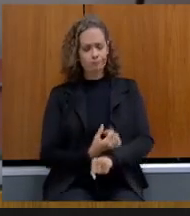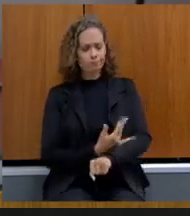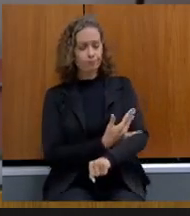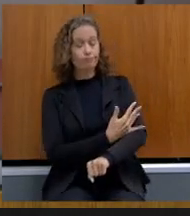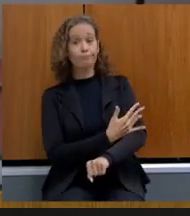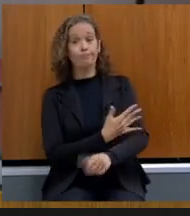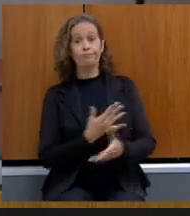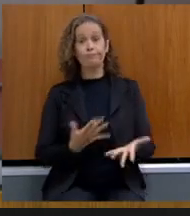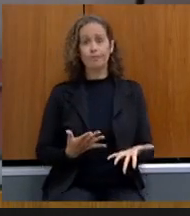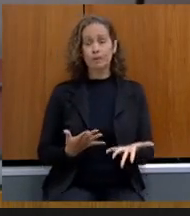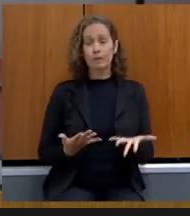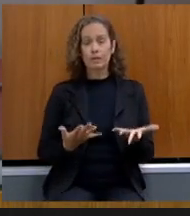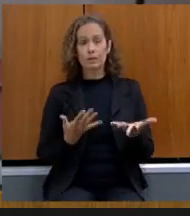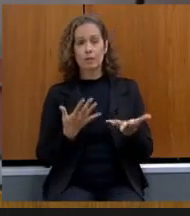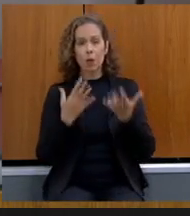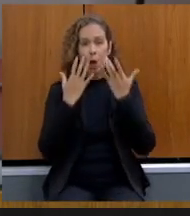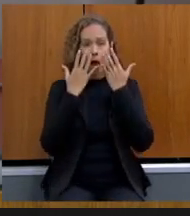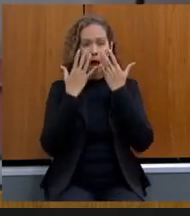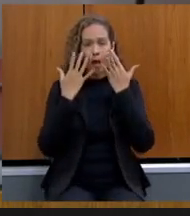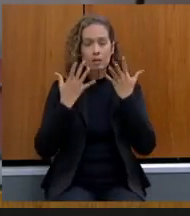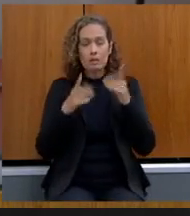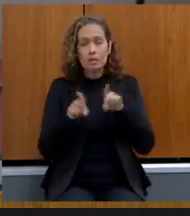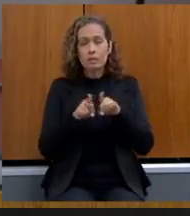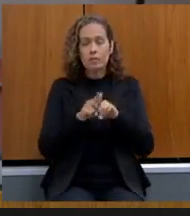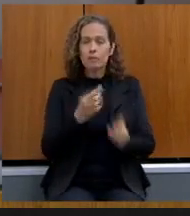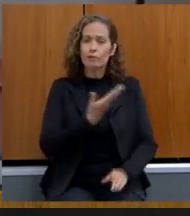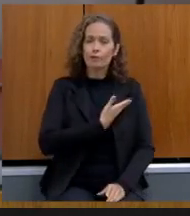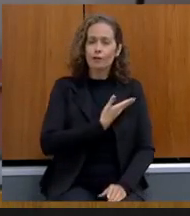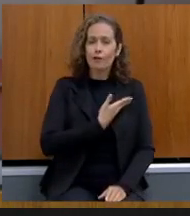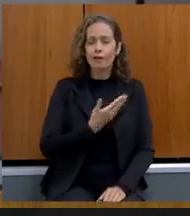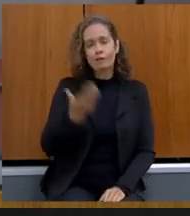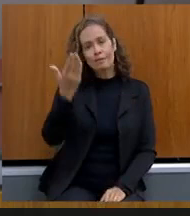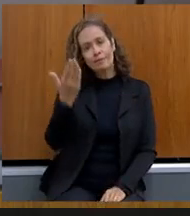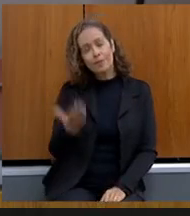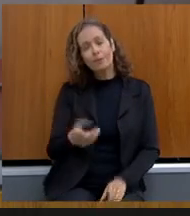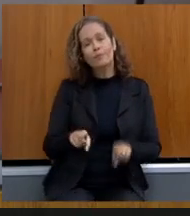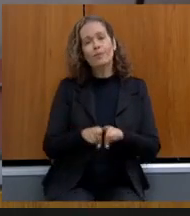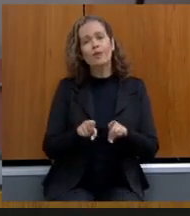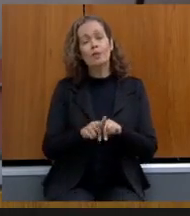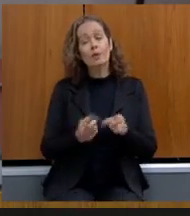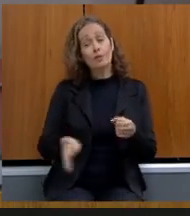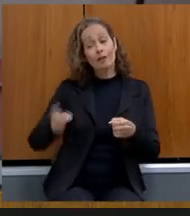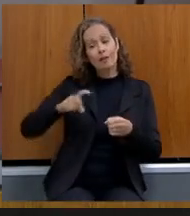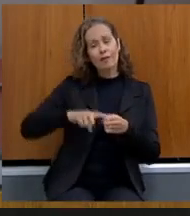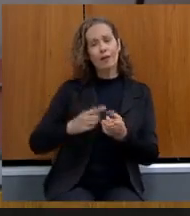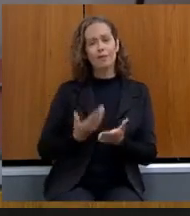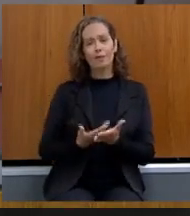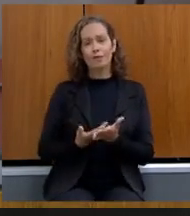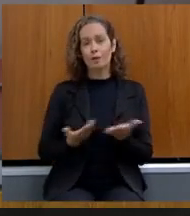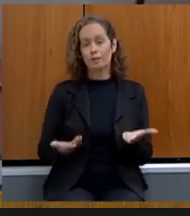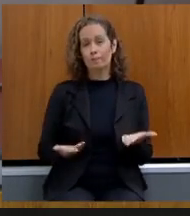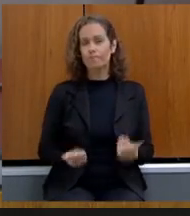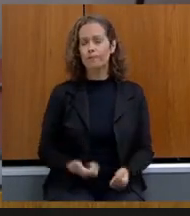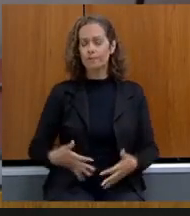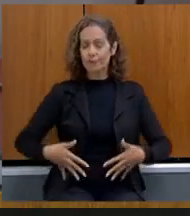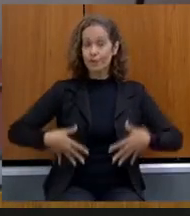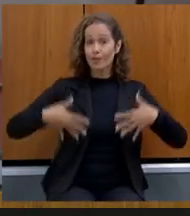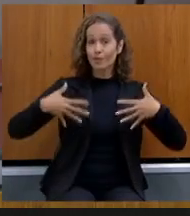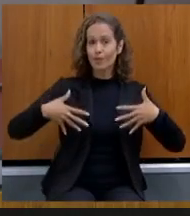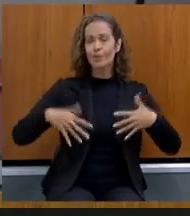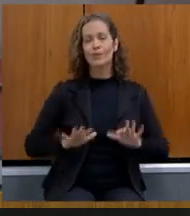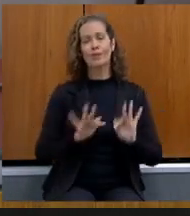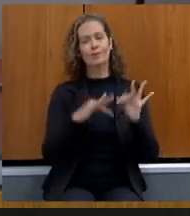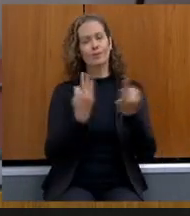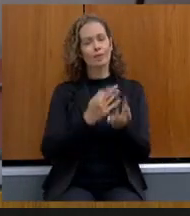a emoção nos olhos também de alguns co a paz do senhor sobre esse retorno né Estamos vendo no orgulho dessas